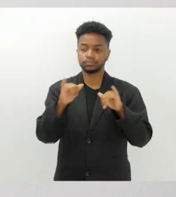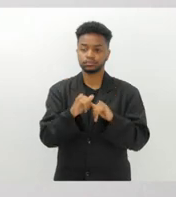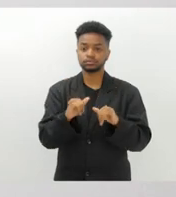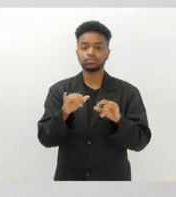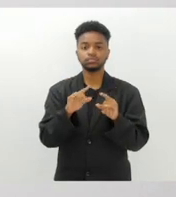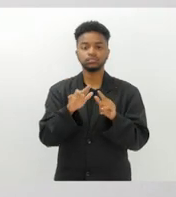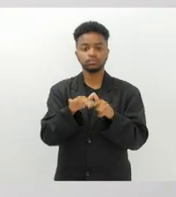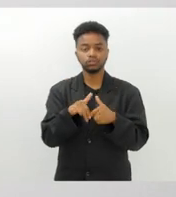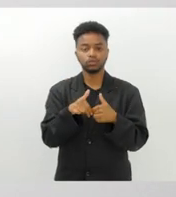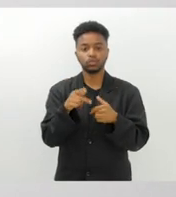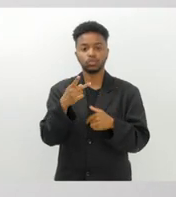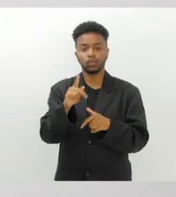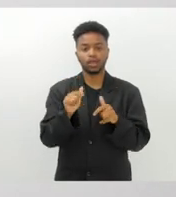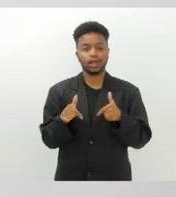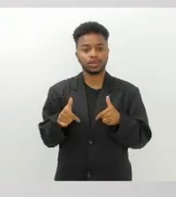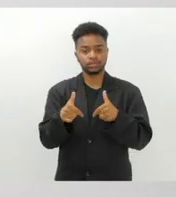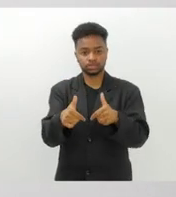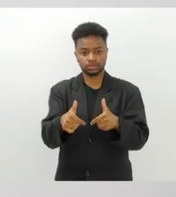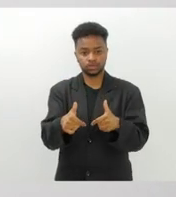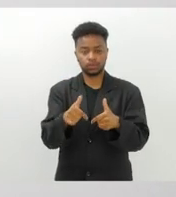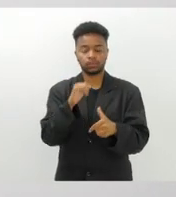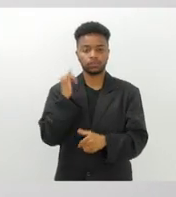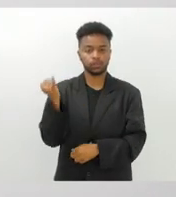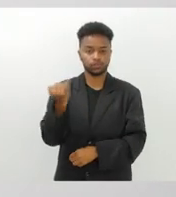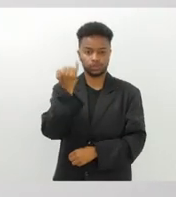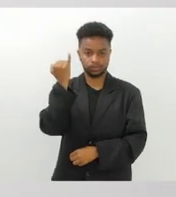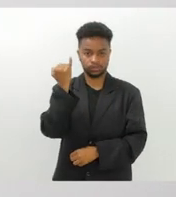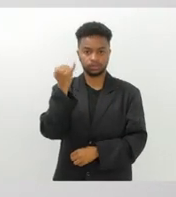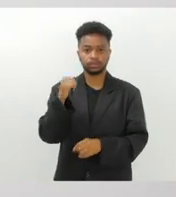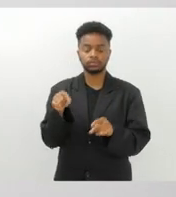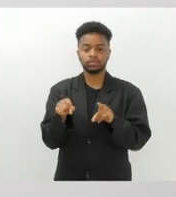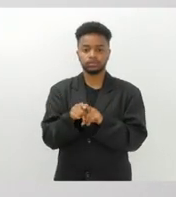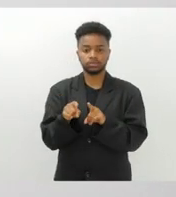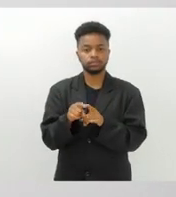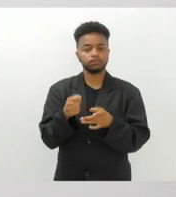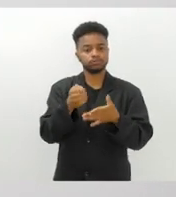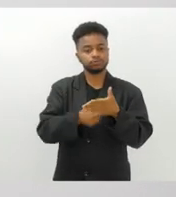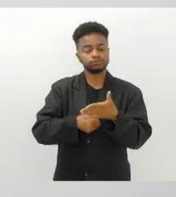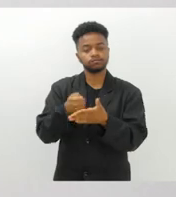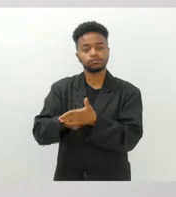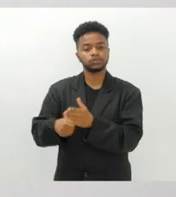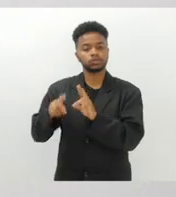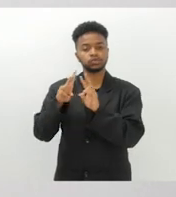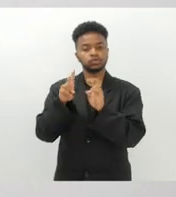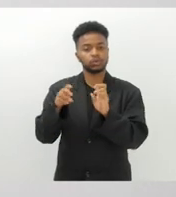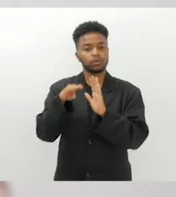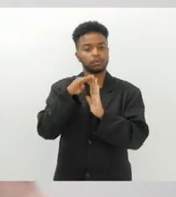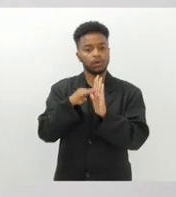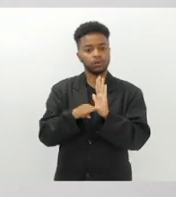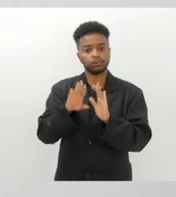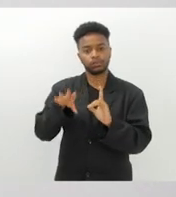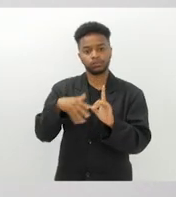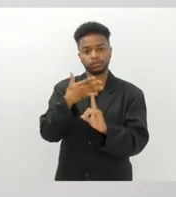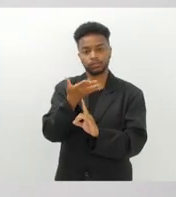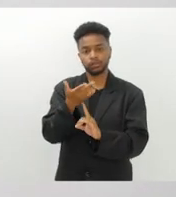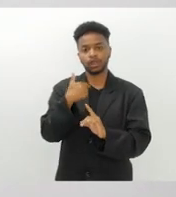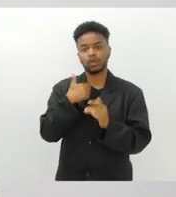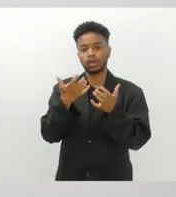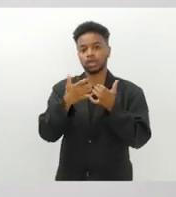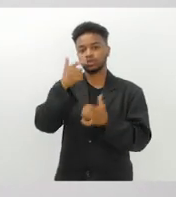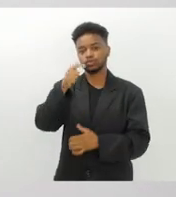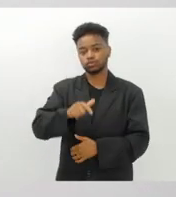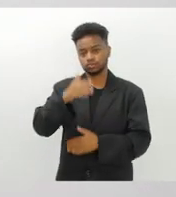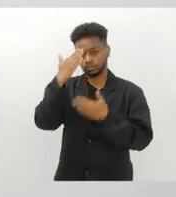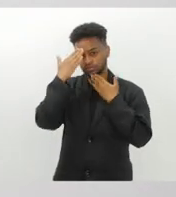sua atuação importante e consistente na pauta do meio ambiente. Gostaria de, mais uma vez, agradecer